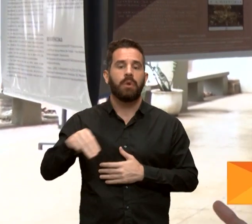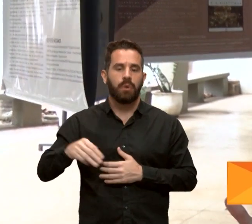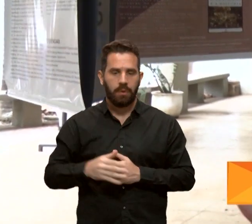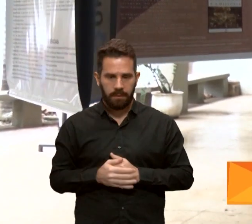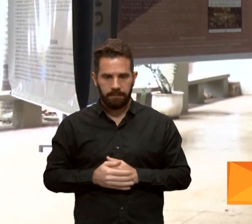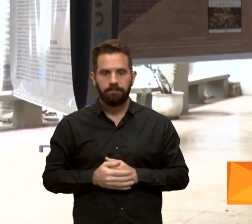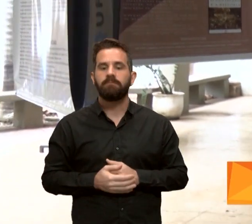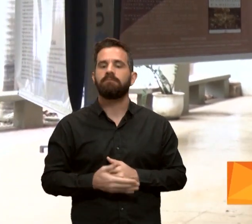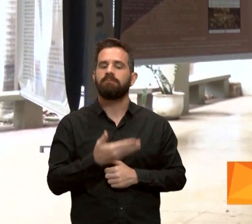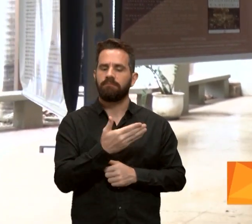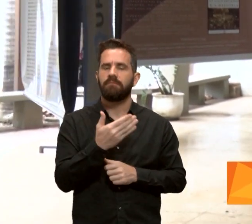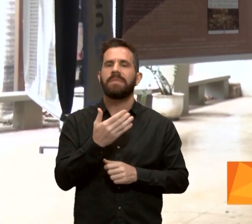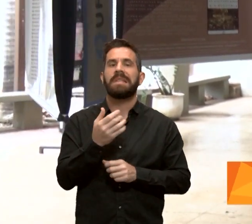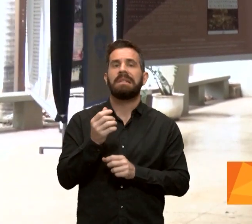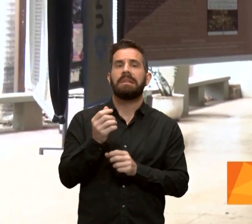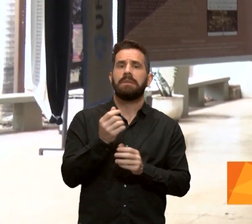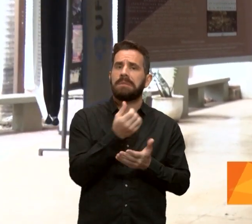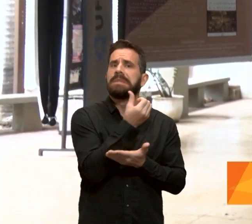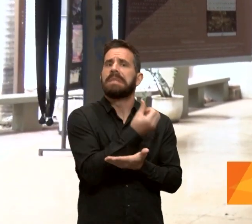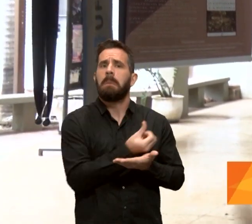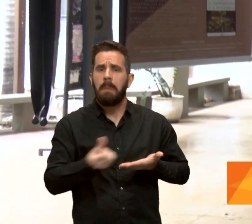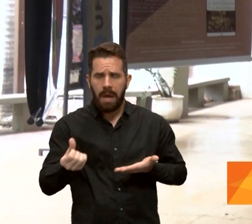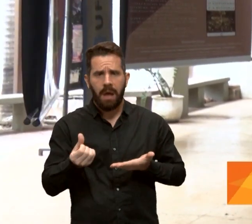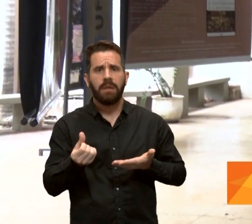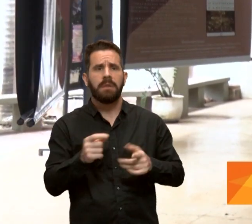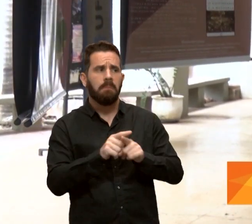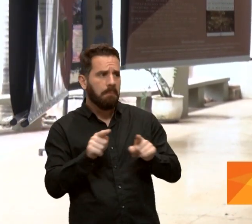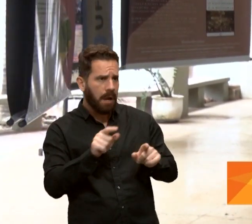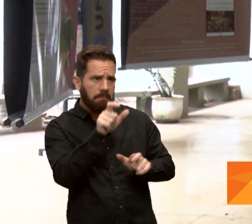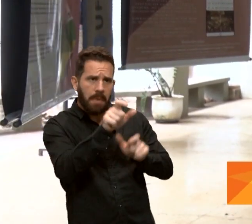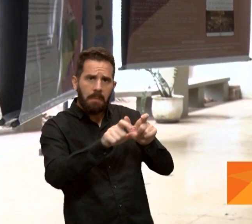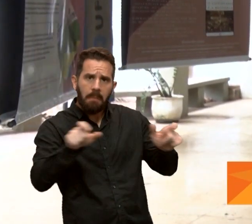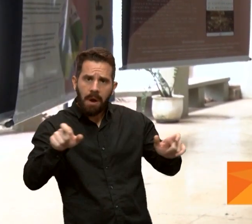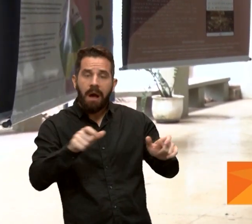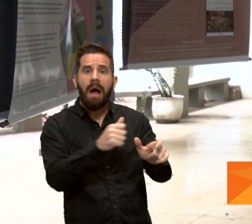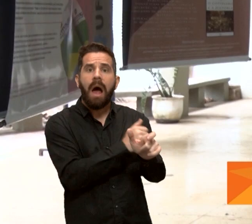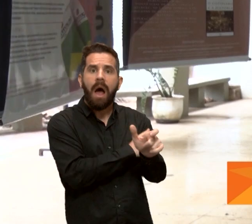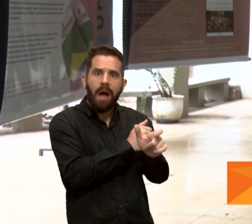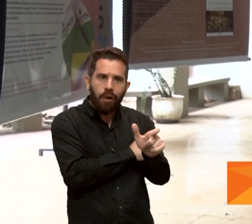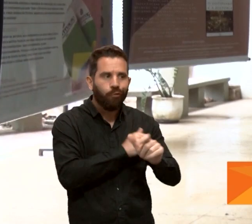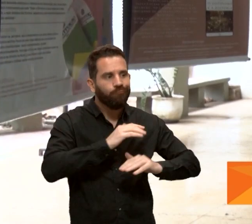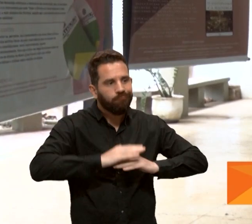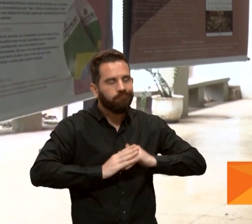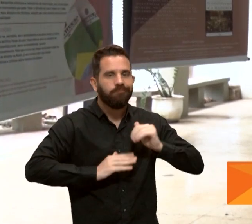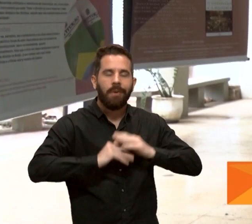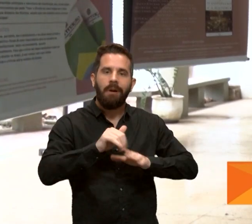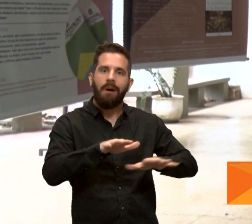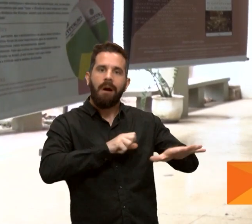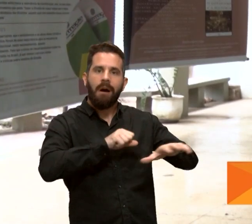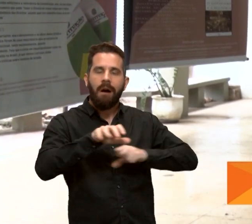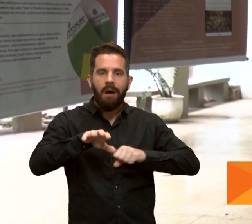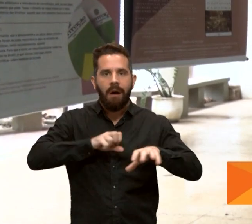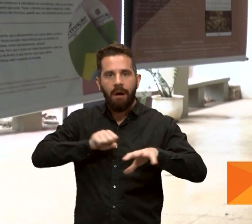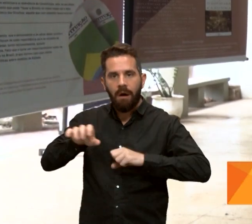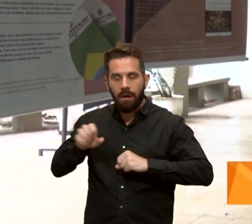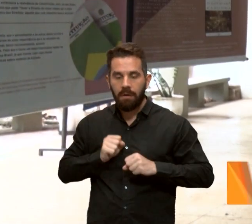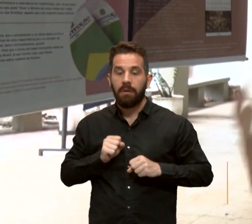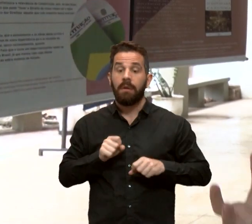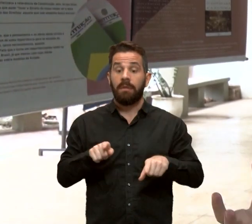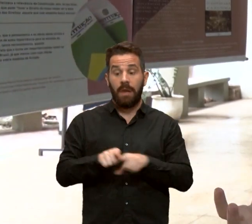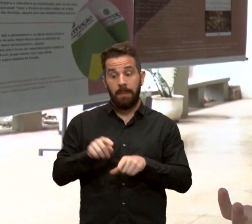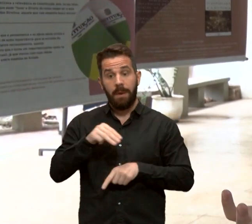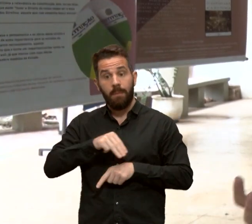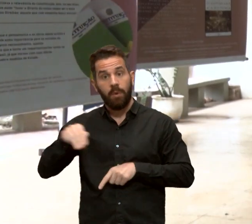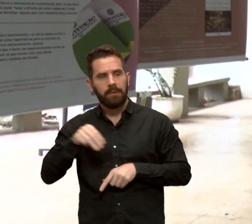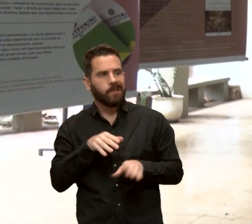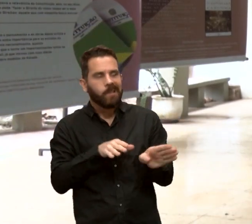à mostra, que isso é uma construção dos alunos e da gente como monitor. Então foi uma coisa mais nossa, tentando orientar